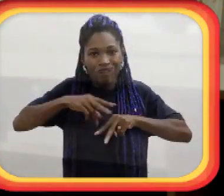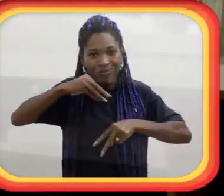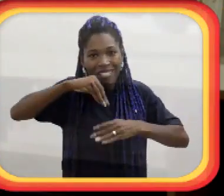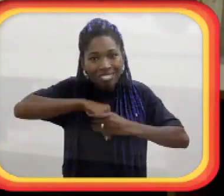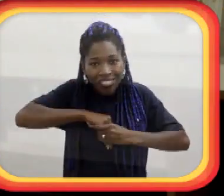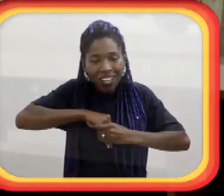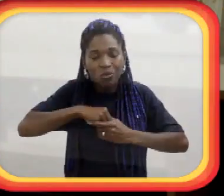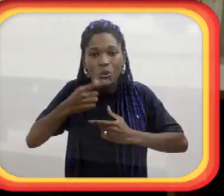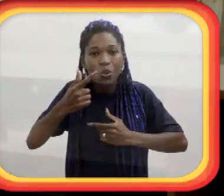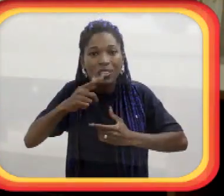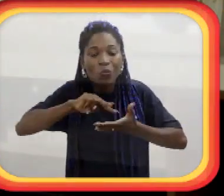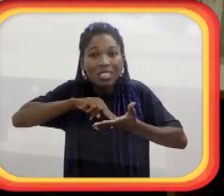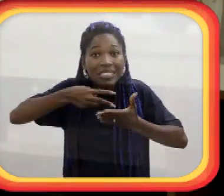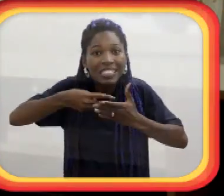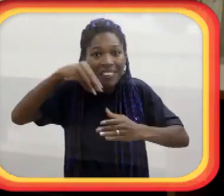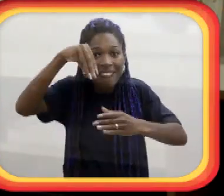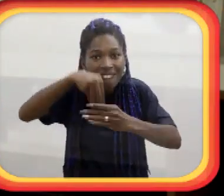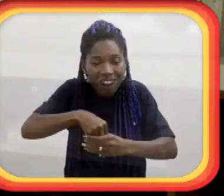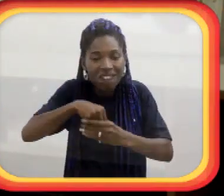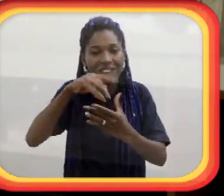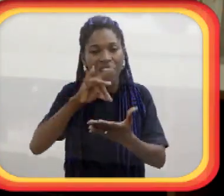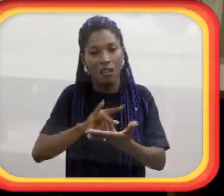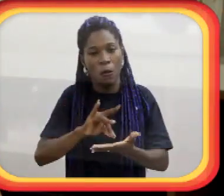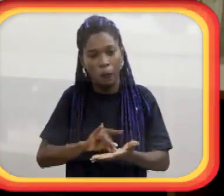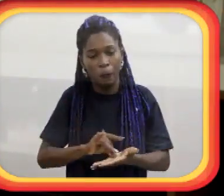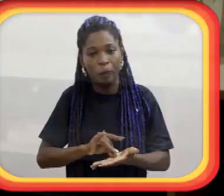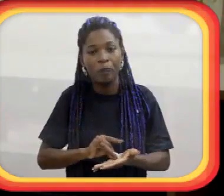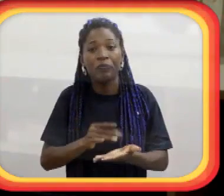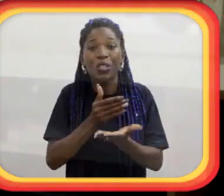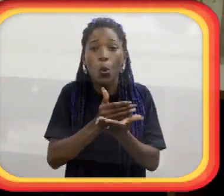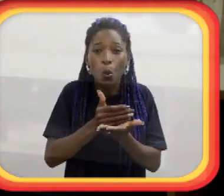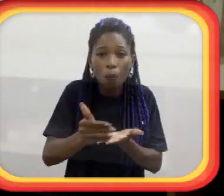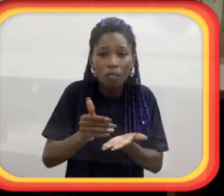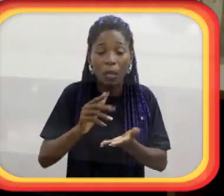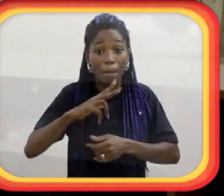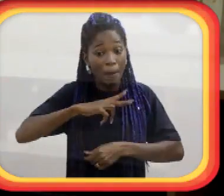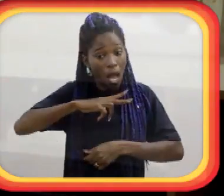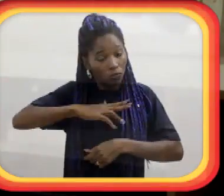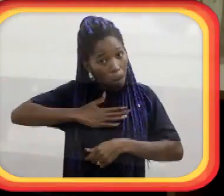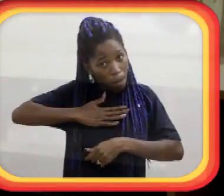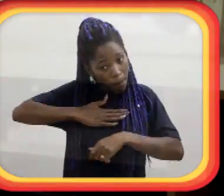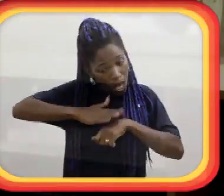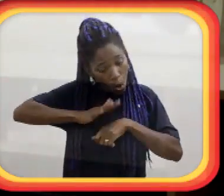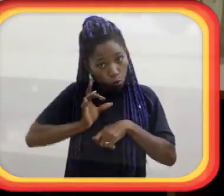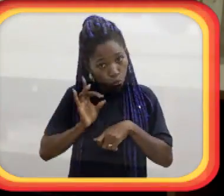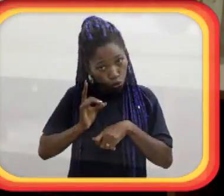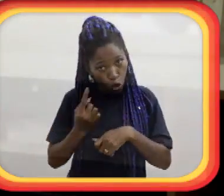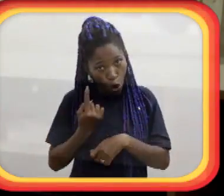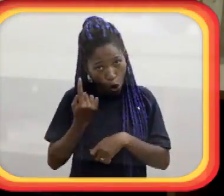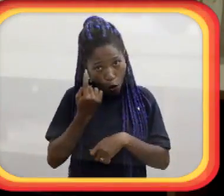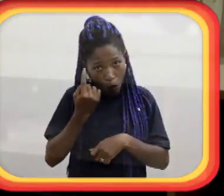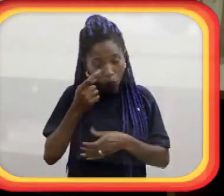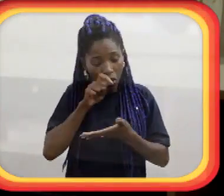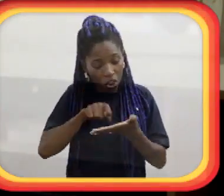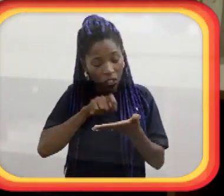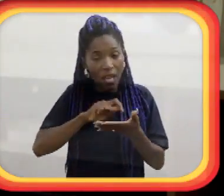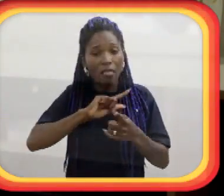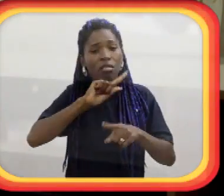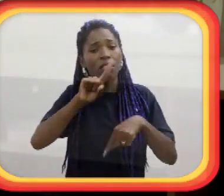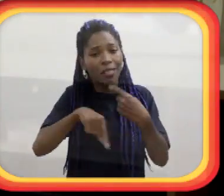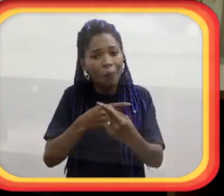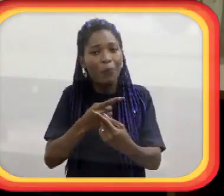coloca o significado real. Então, eu comecei nesse exercício muito individual e solitário e depois